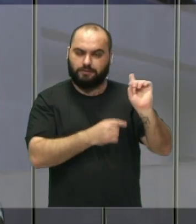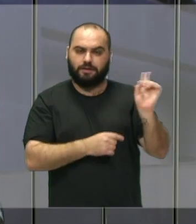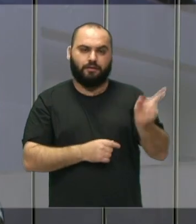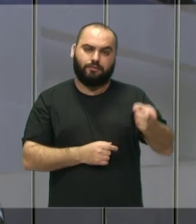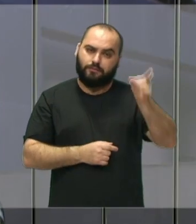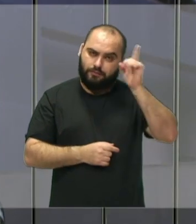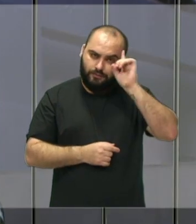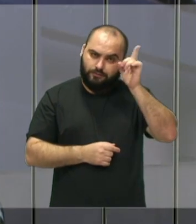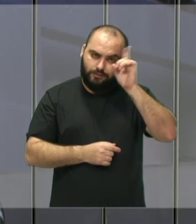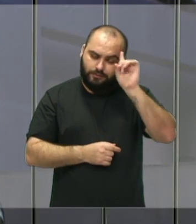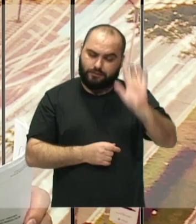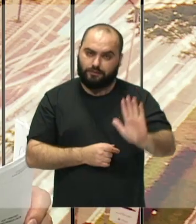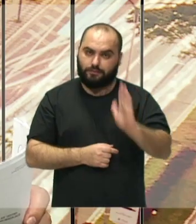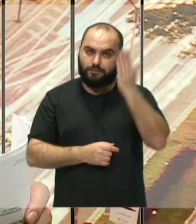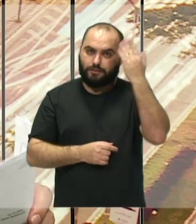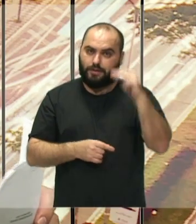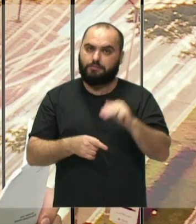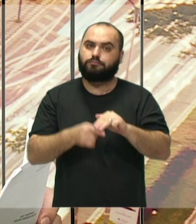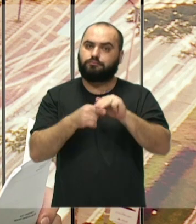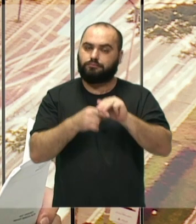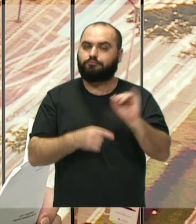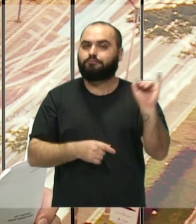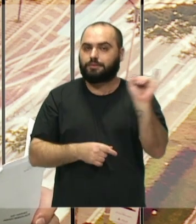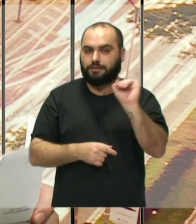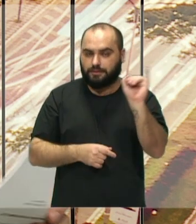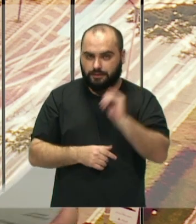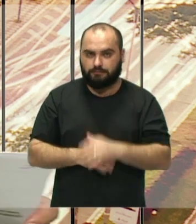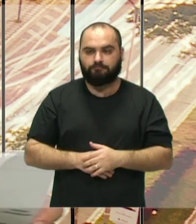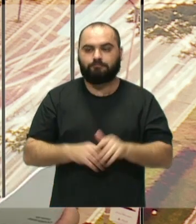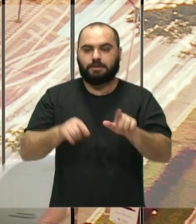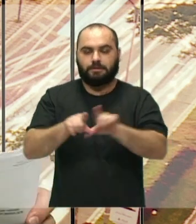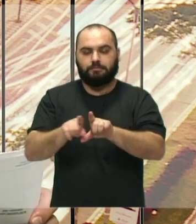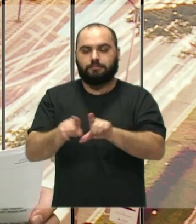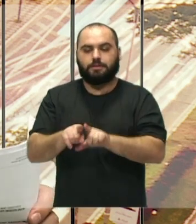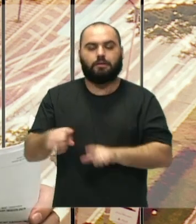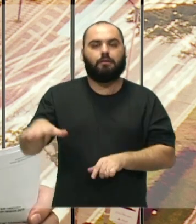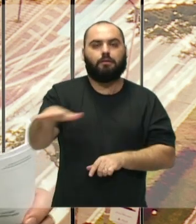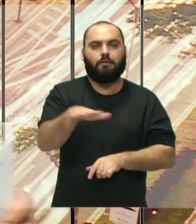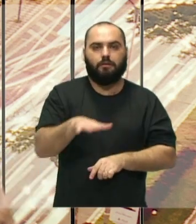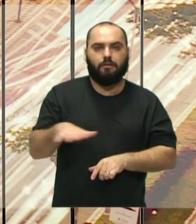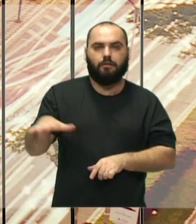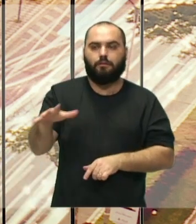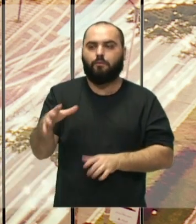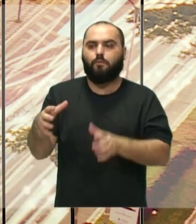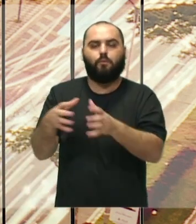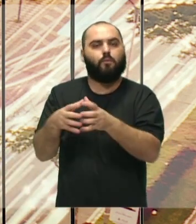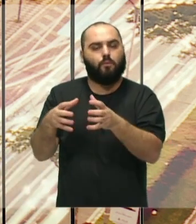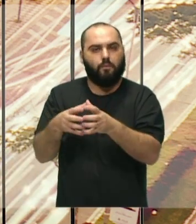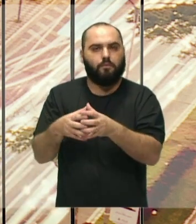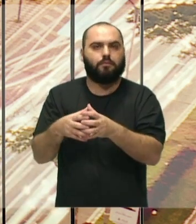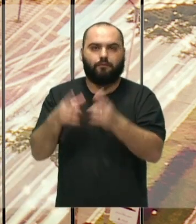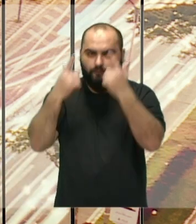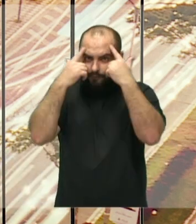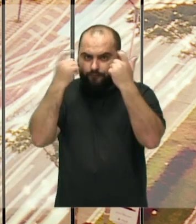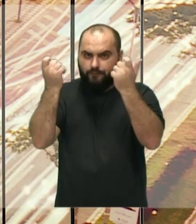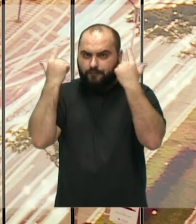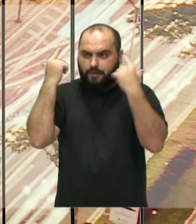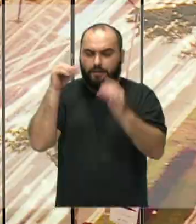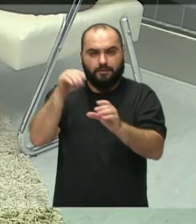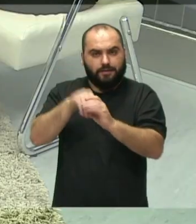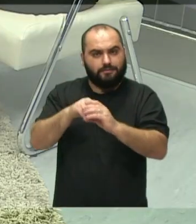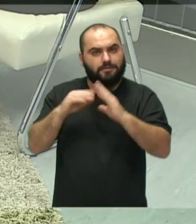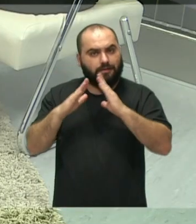no município de Itajaí. Exemplos também no ambiente urbano, no ambiente coletivo, violência doméstica